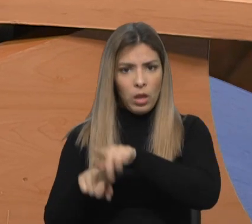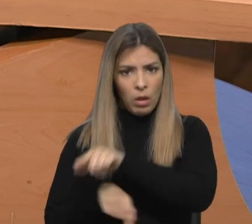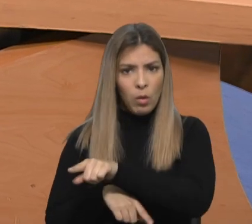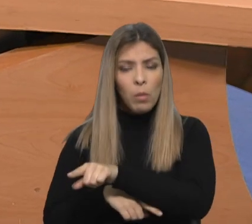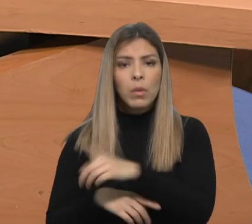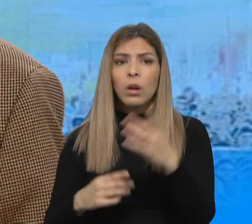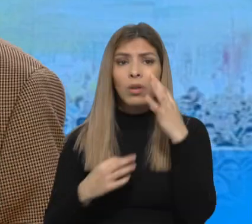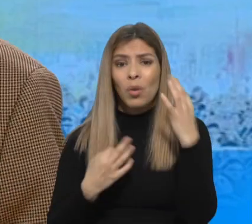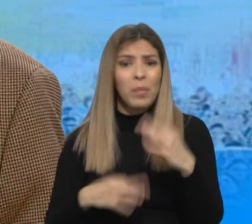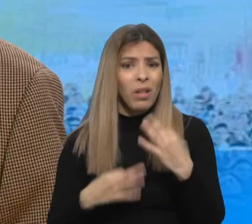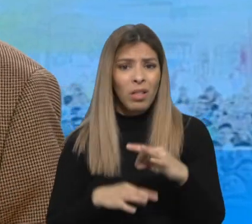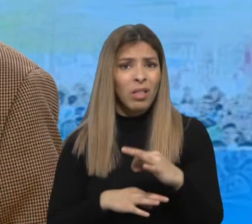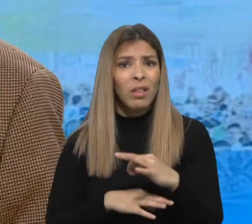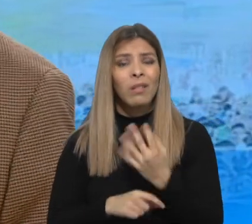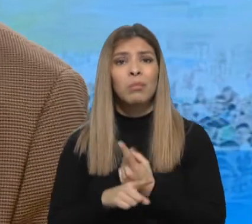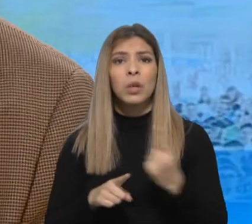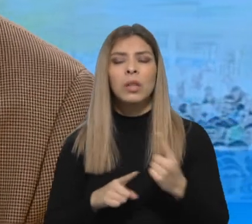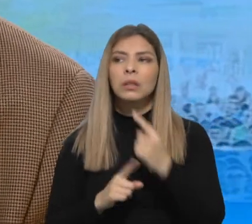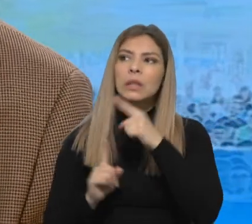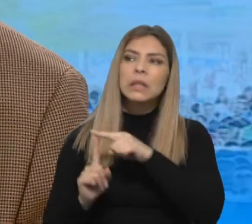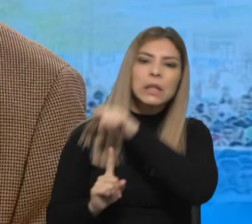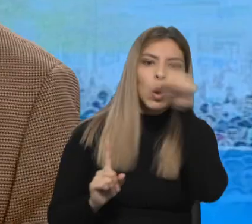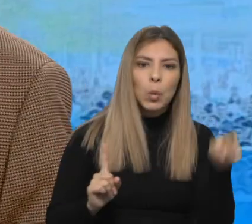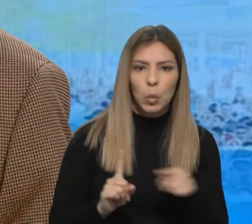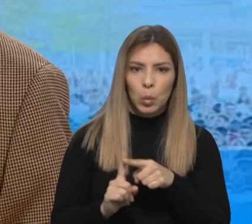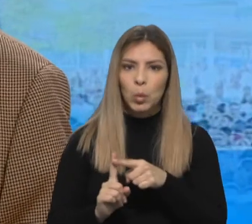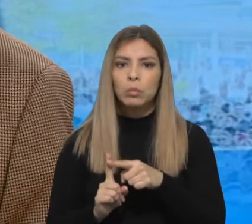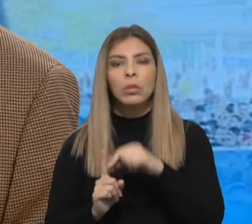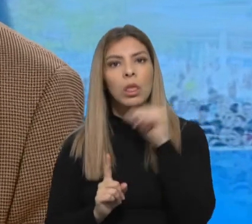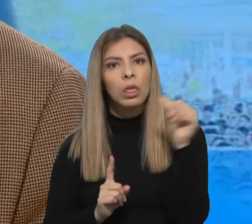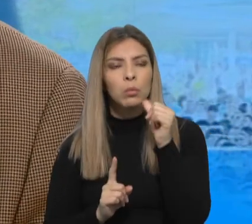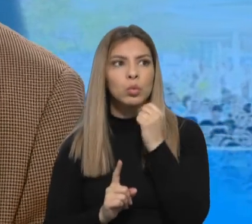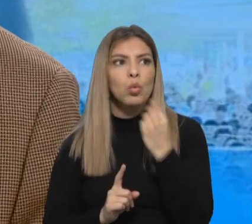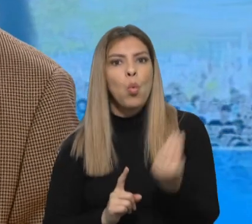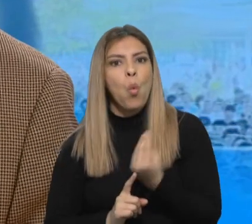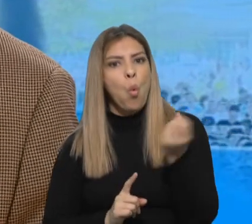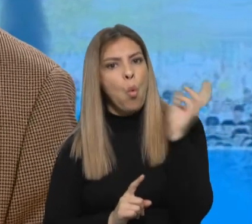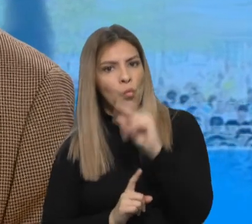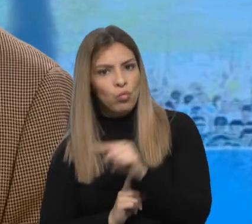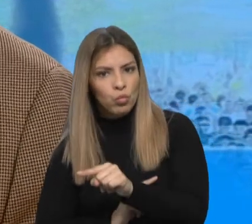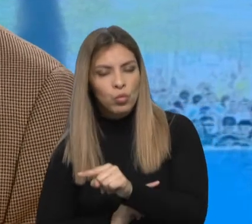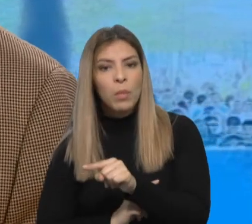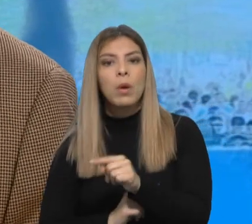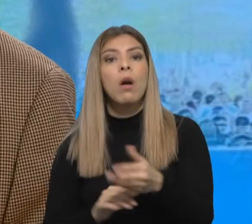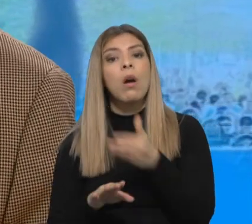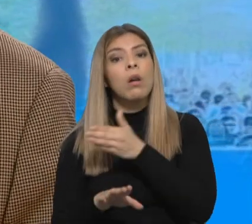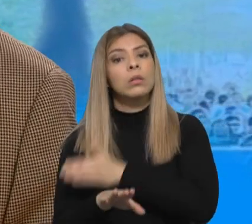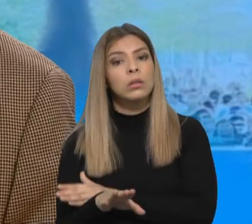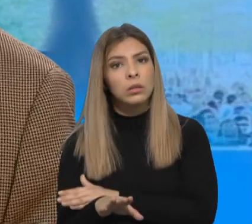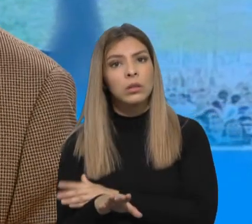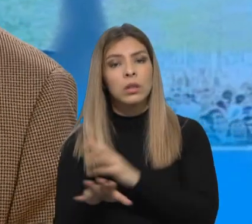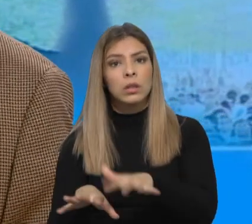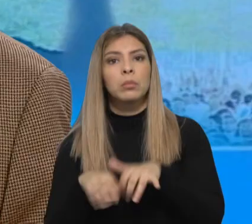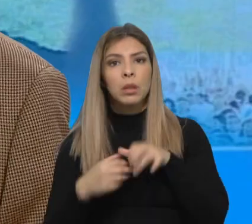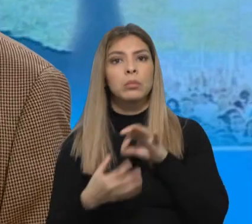porque as democracias também vivem de ciclos, e este ciclo começou com uma geração muito nova. Na Assembleia Constituinte, os principais protagonistas da Assembleia Constituinte